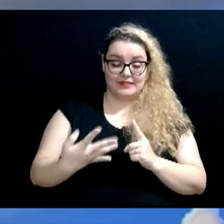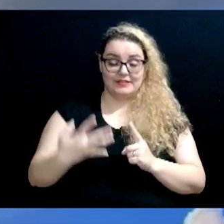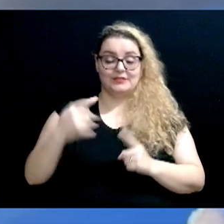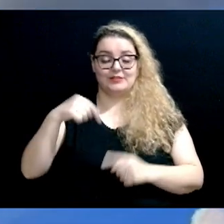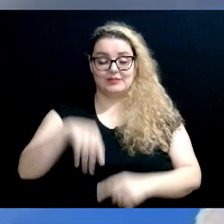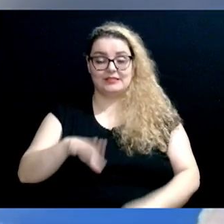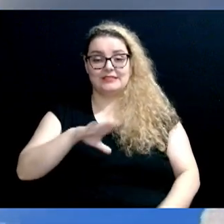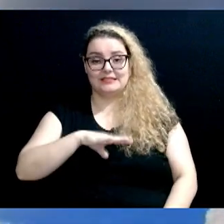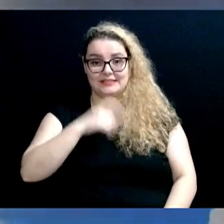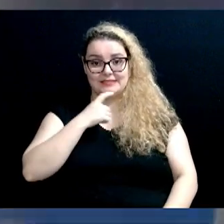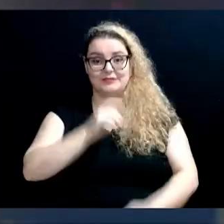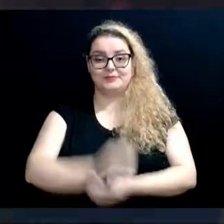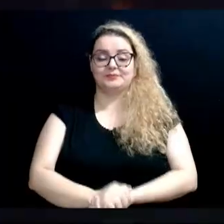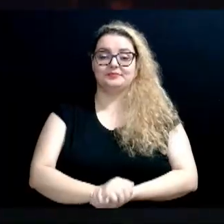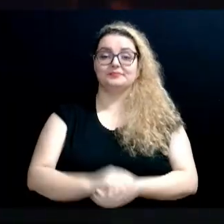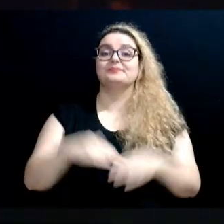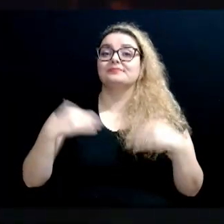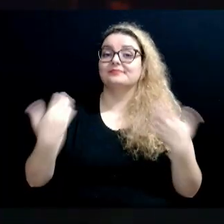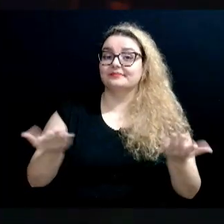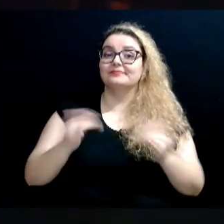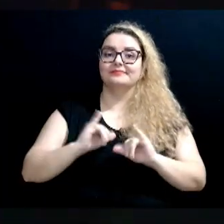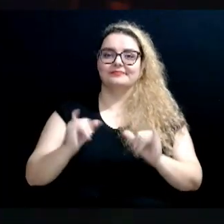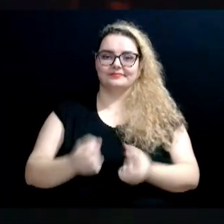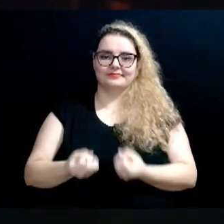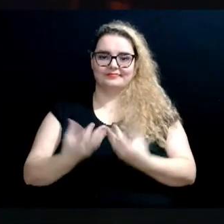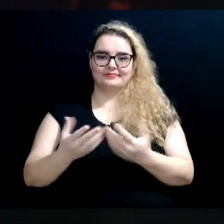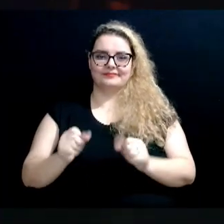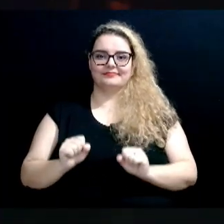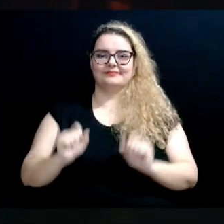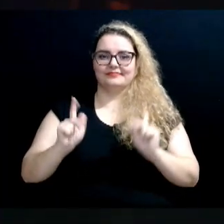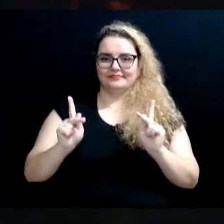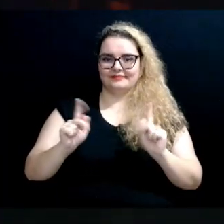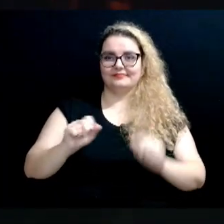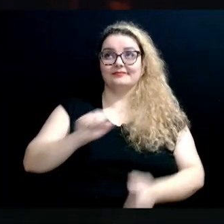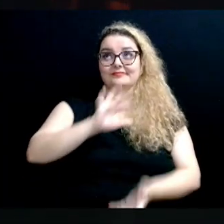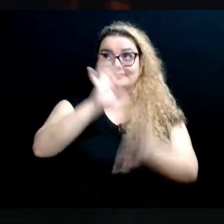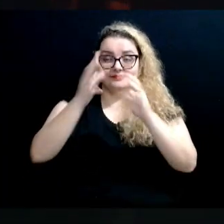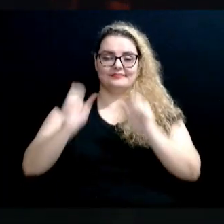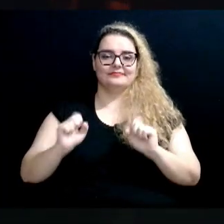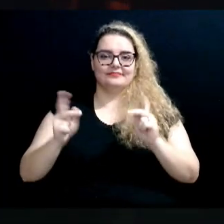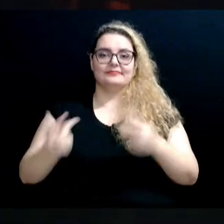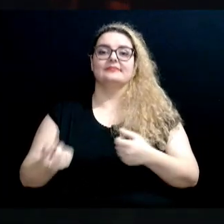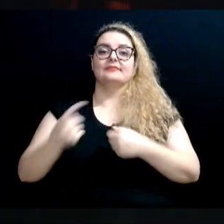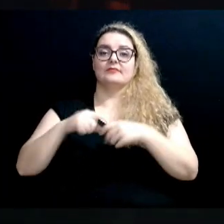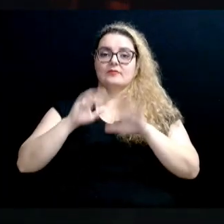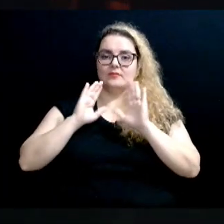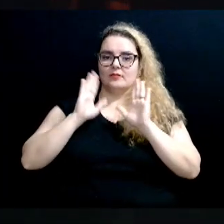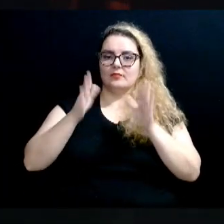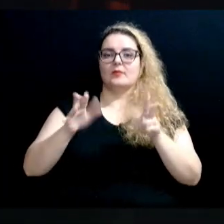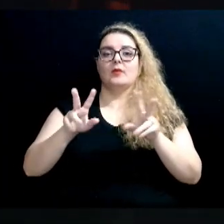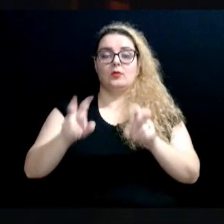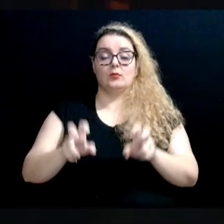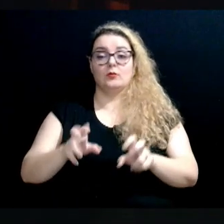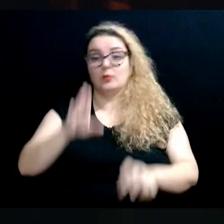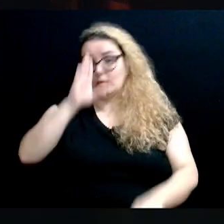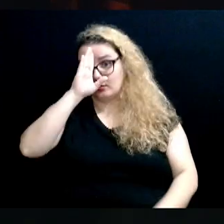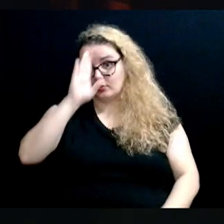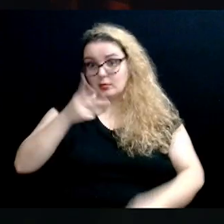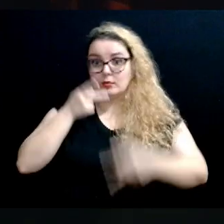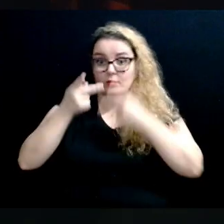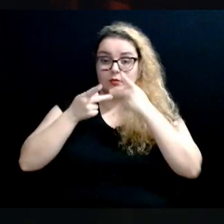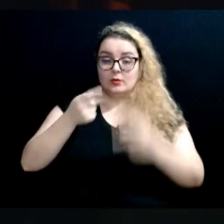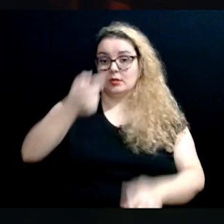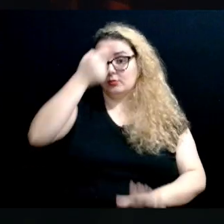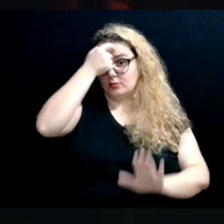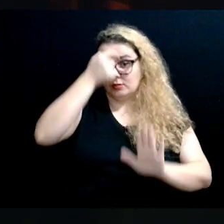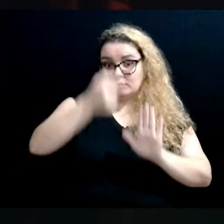graus. Muito bem, informações ok, previsão ok. Agora a gente volta ao nosso tema central. Vamos falar da inteligência artificial,